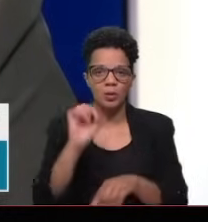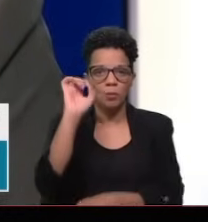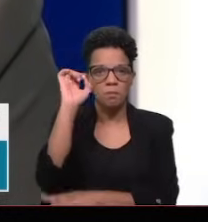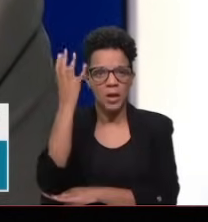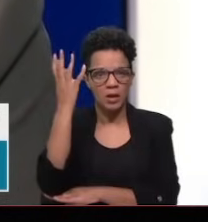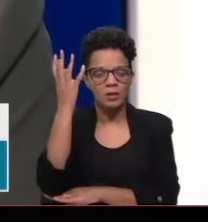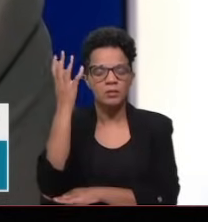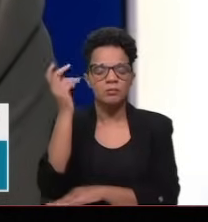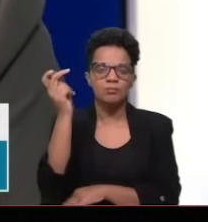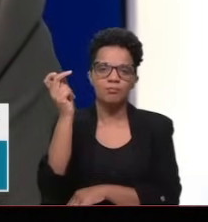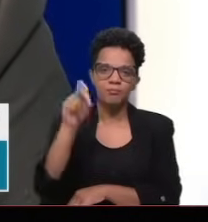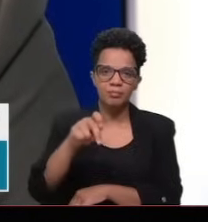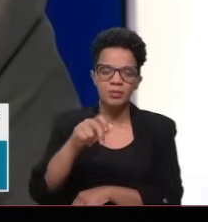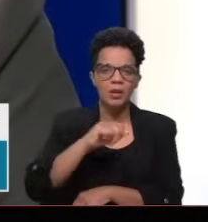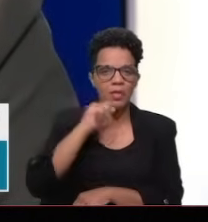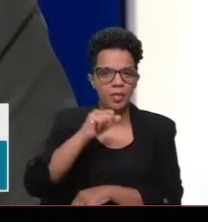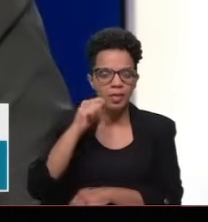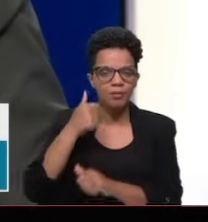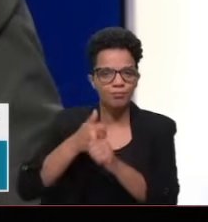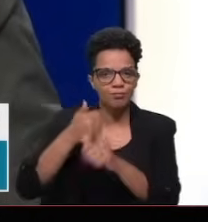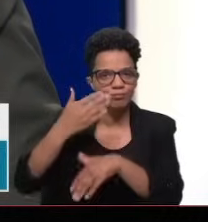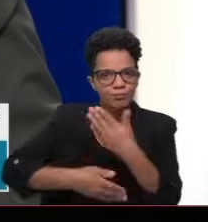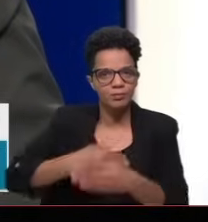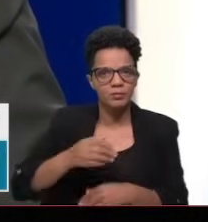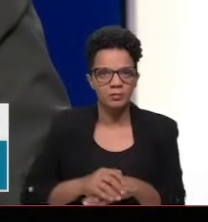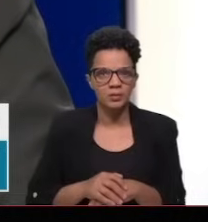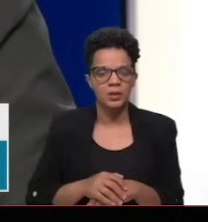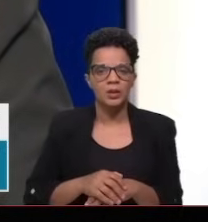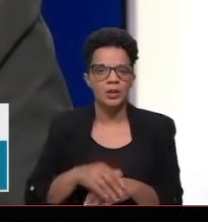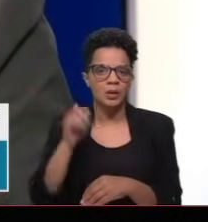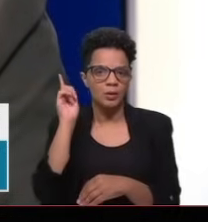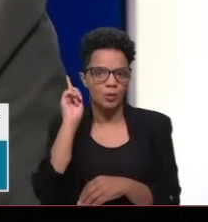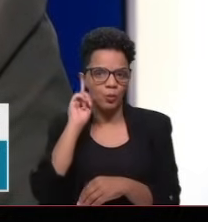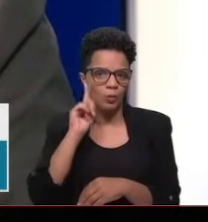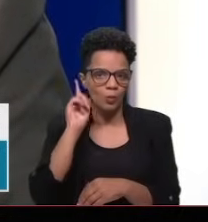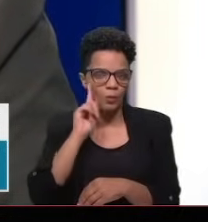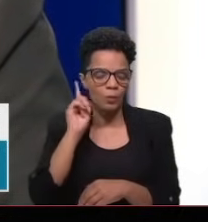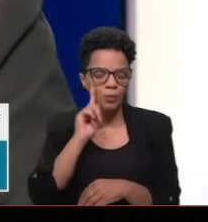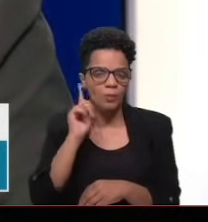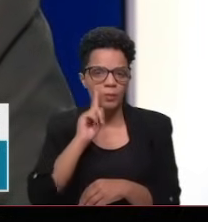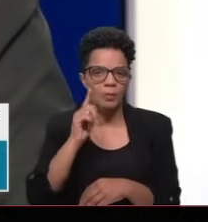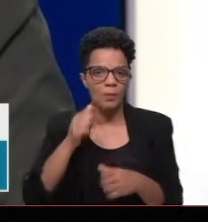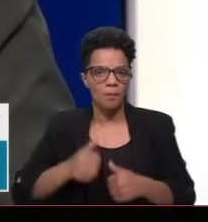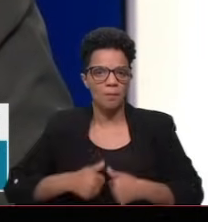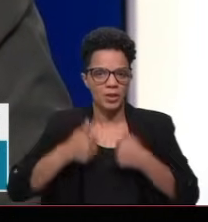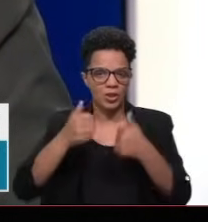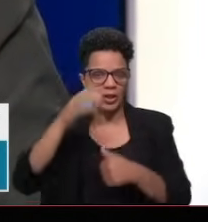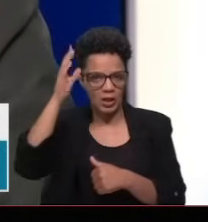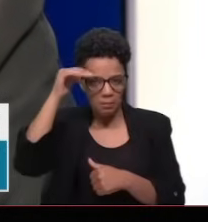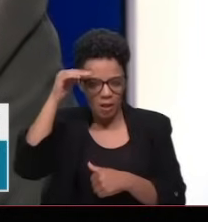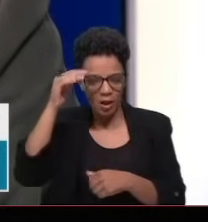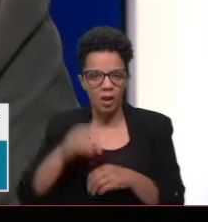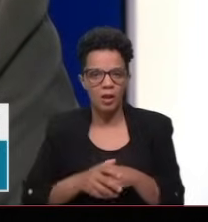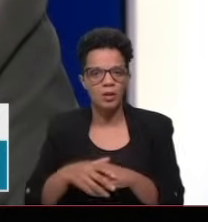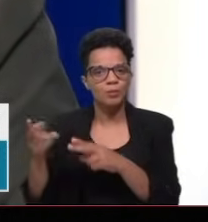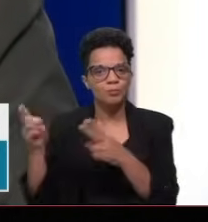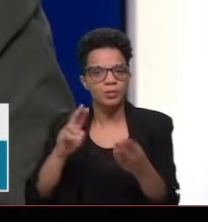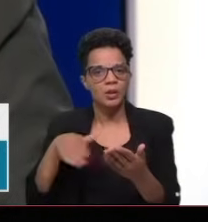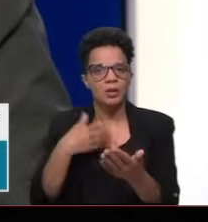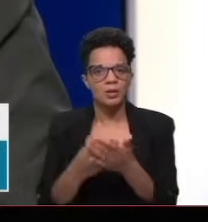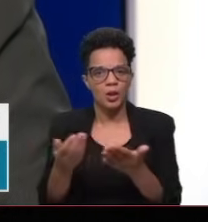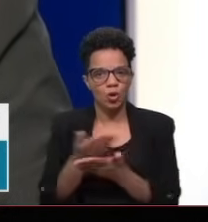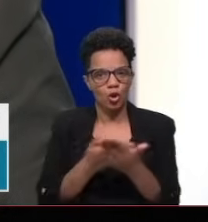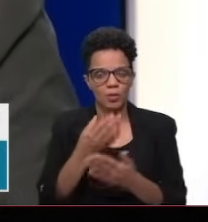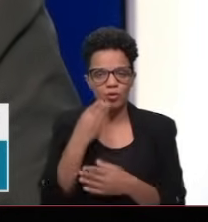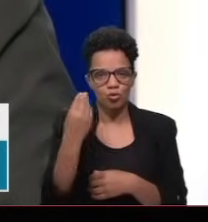tem tem tem sempre seguido da proteção e bem-estar animal tanto os animais companhia nesta nesta transição que tem que se fazer para uma Economia